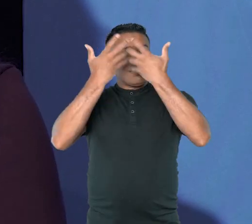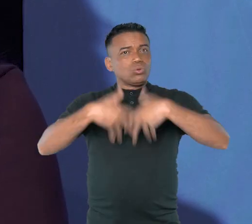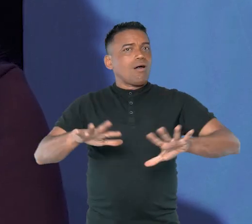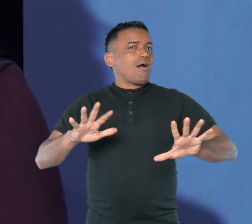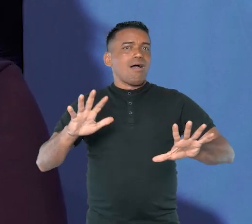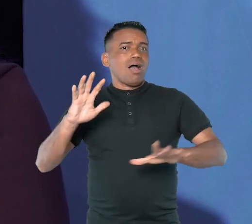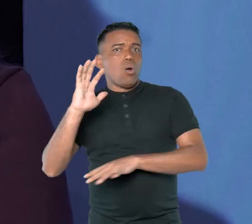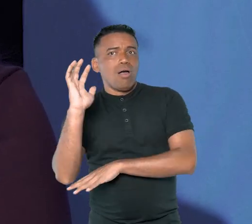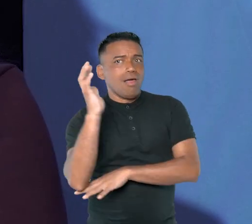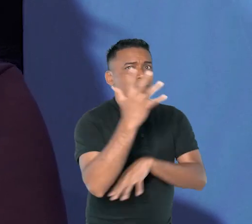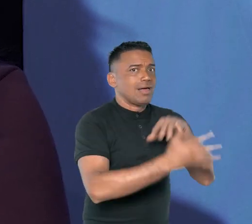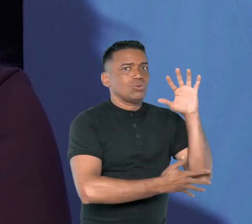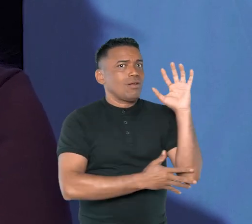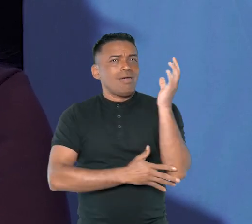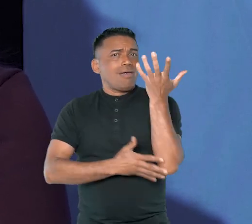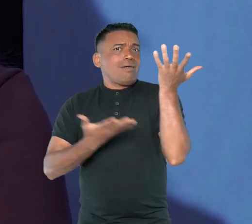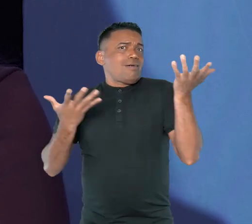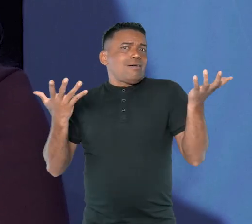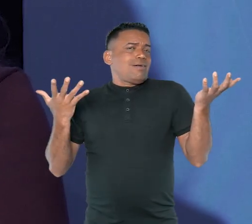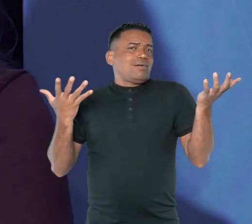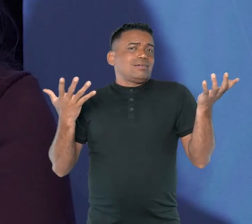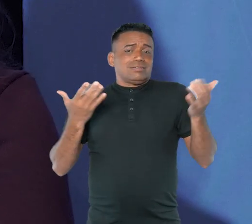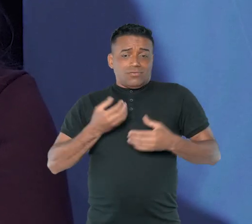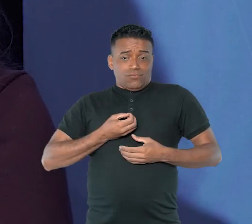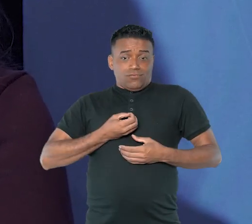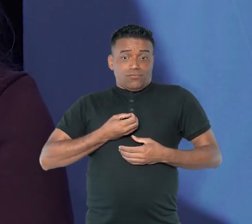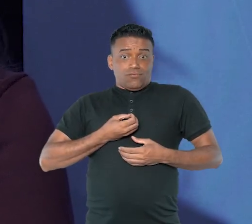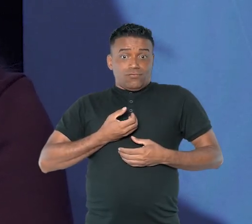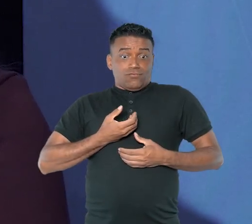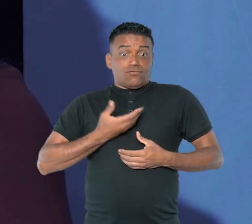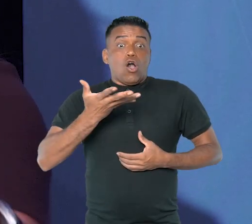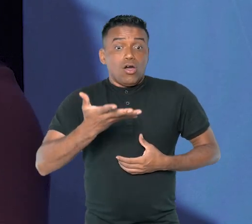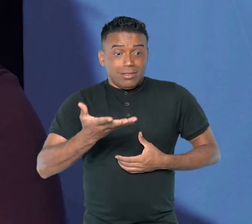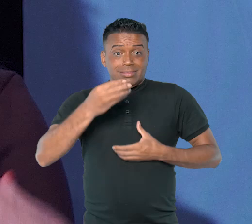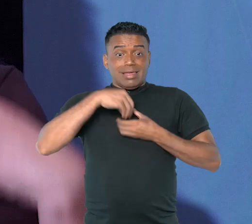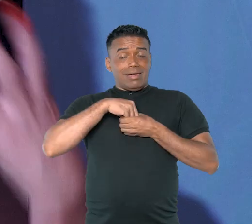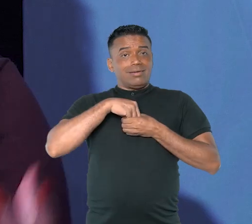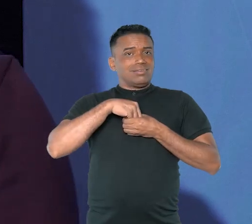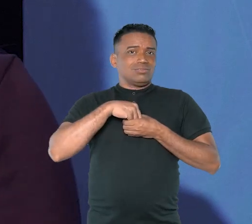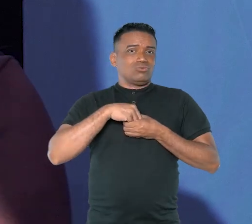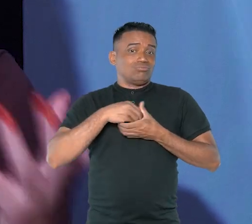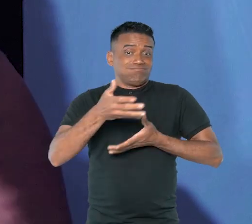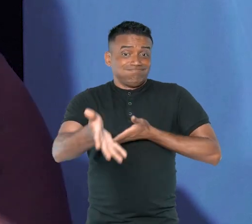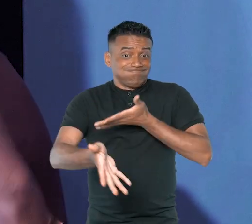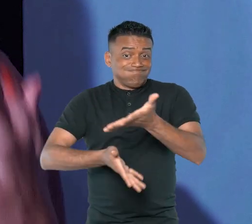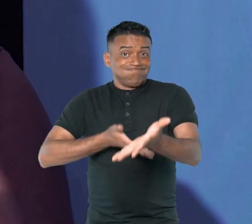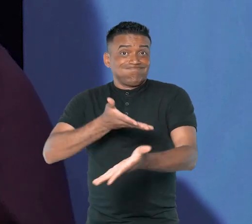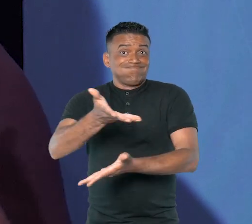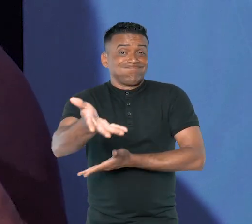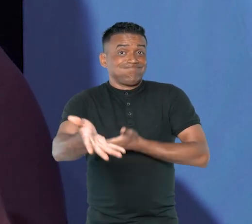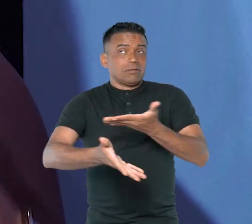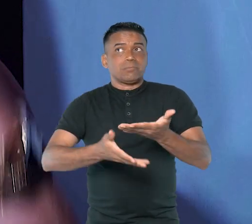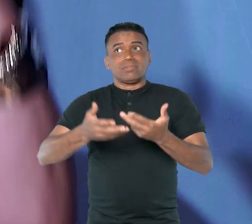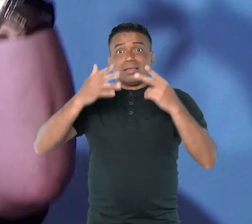selvagem, que está fora, mas que fala com o selvagem que está dentro, né? É uma entrega assim para um... Imagina você caminhando no